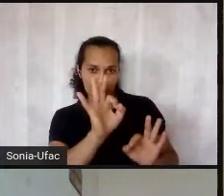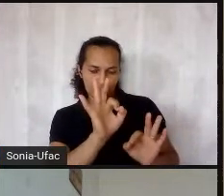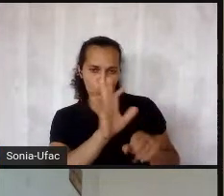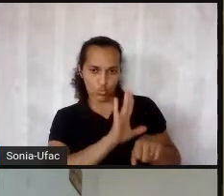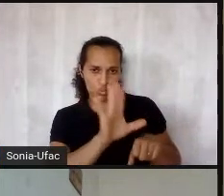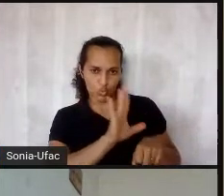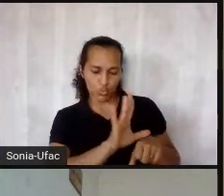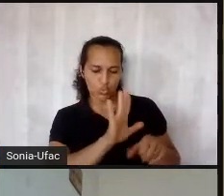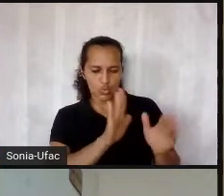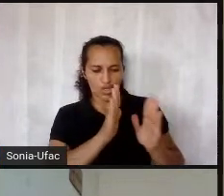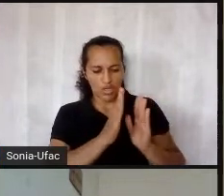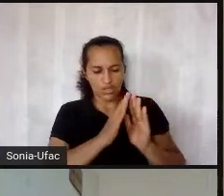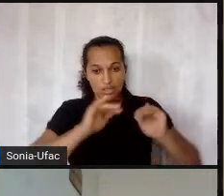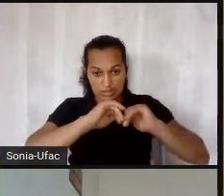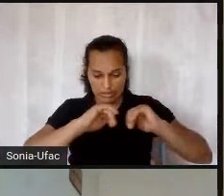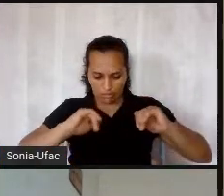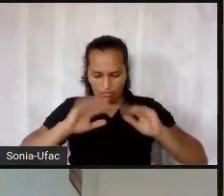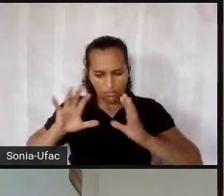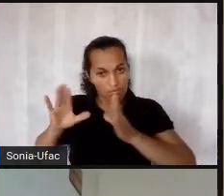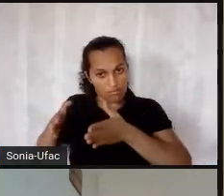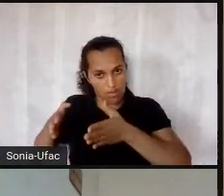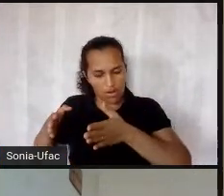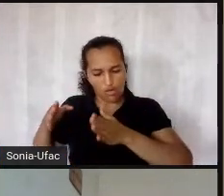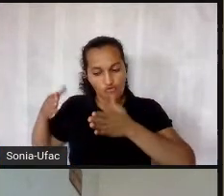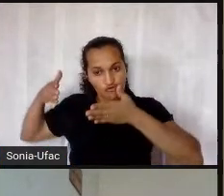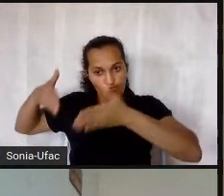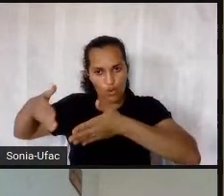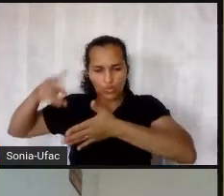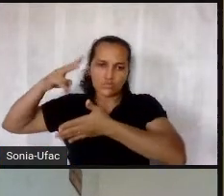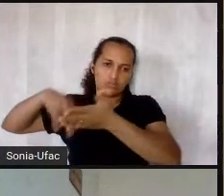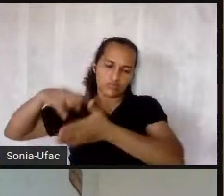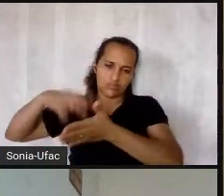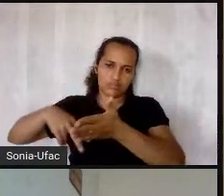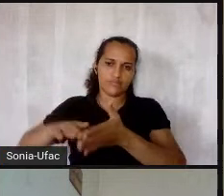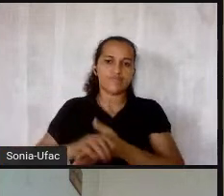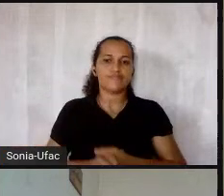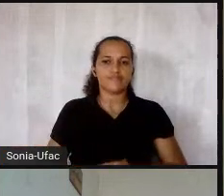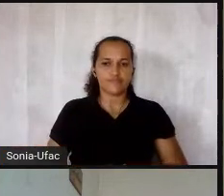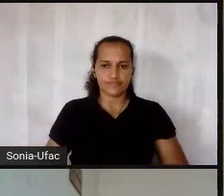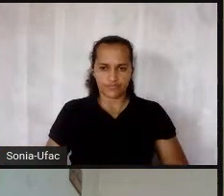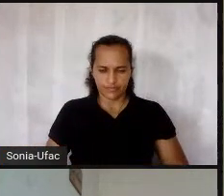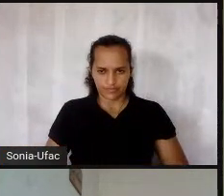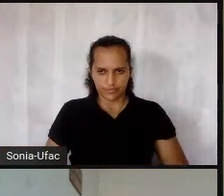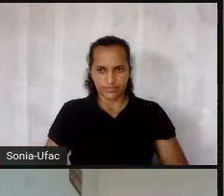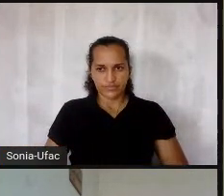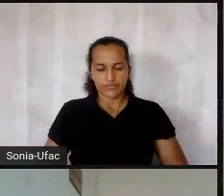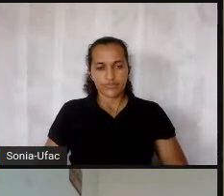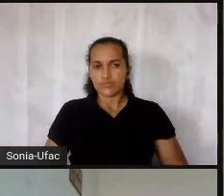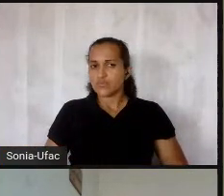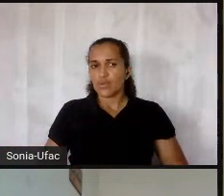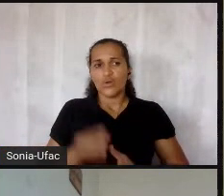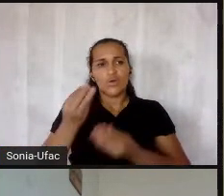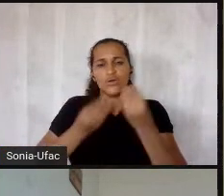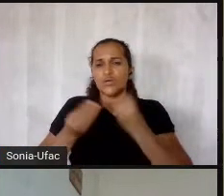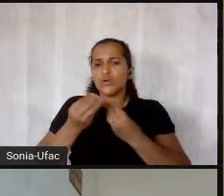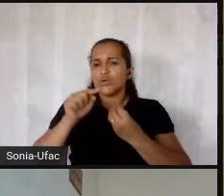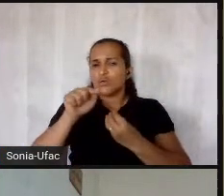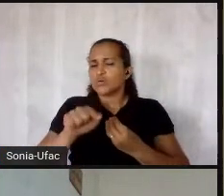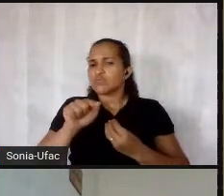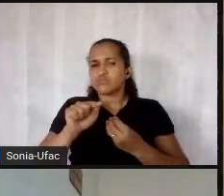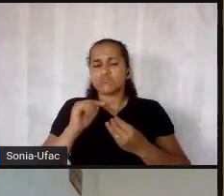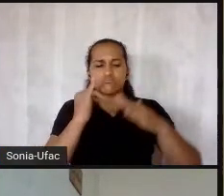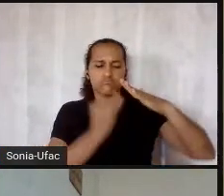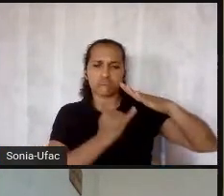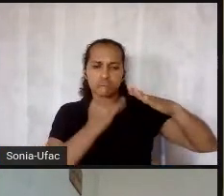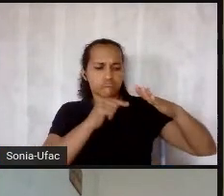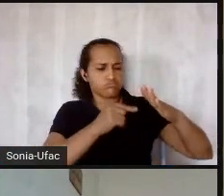tratar apenas da questão da leitura. Grande parte desse acervo da instituição foi perdida,